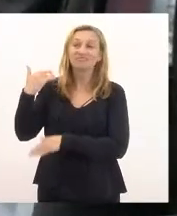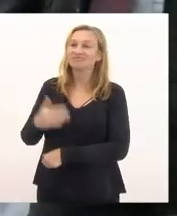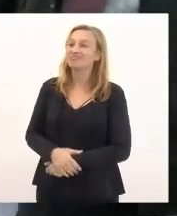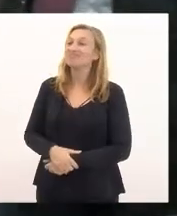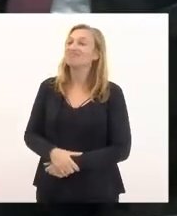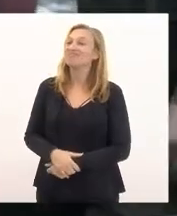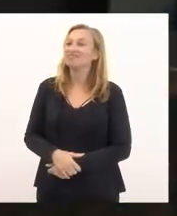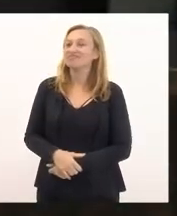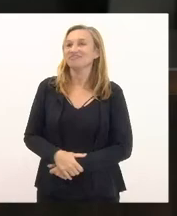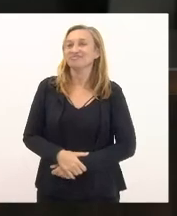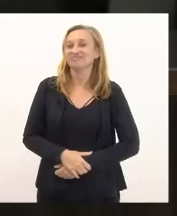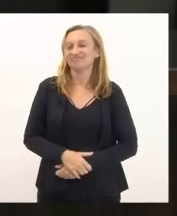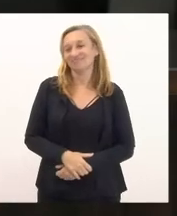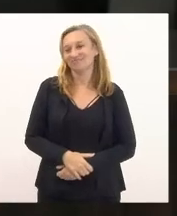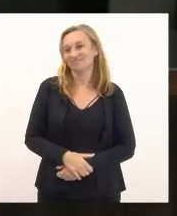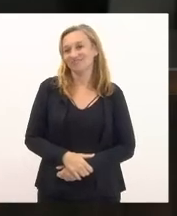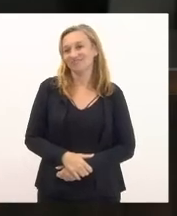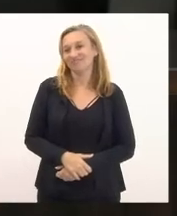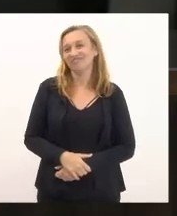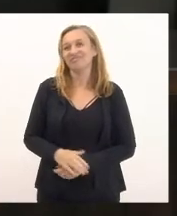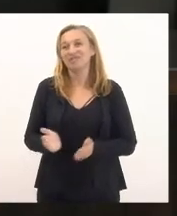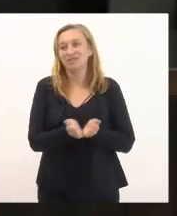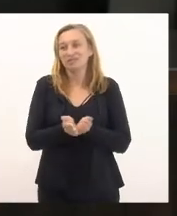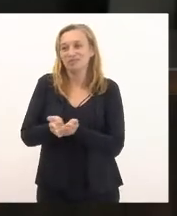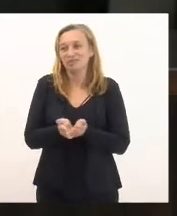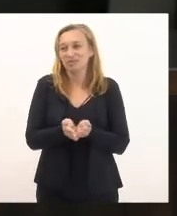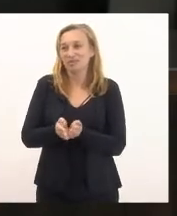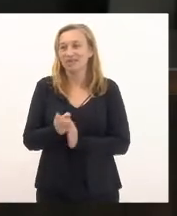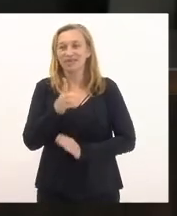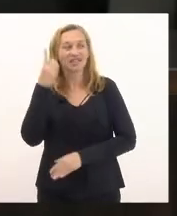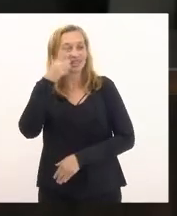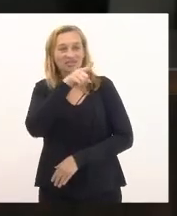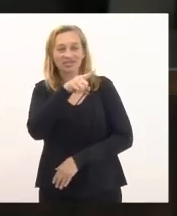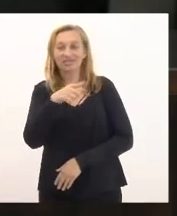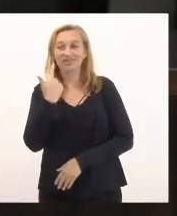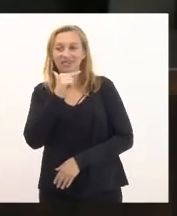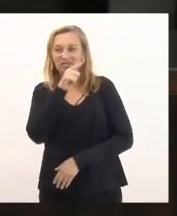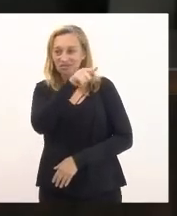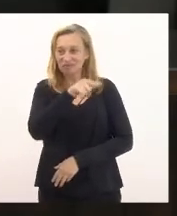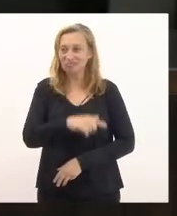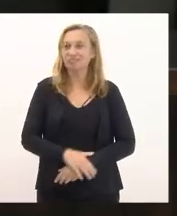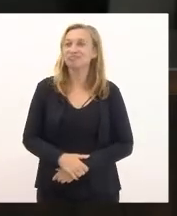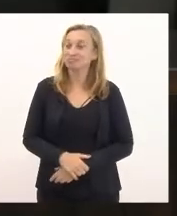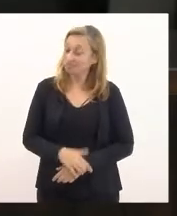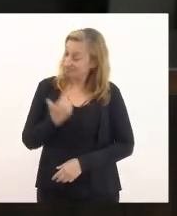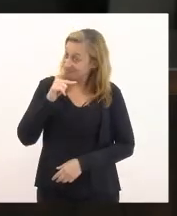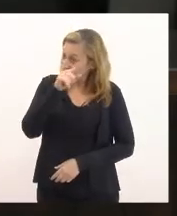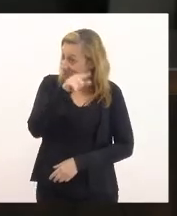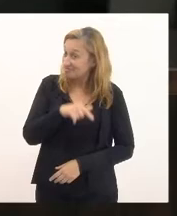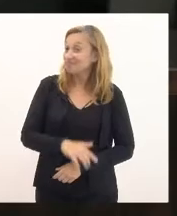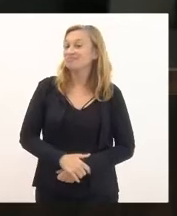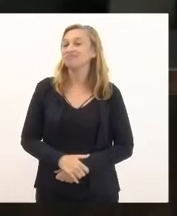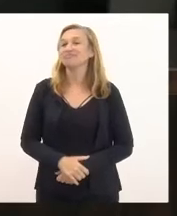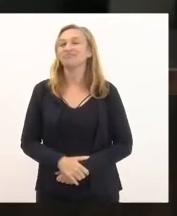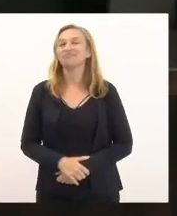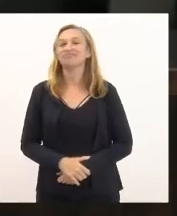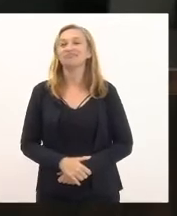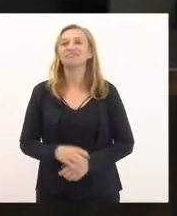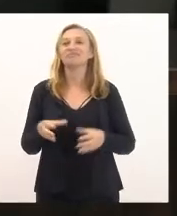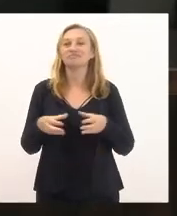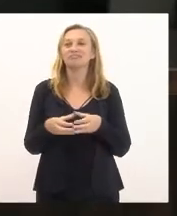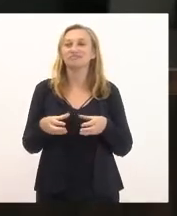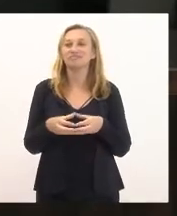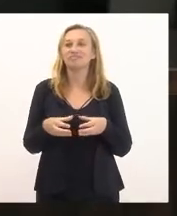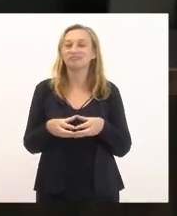Tornou o plenário. Bebeto está rindo, mas o Bebeto também. Está rindo. Pela